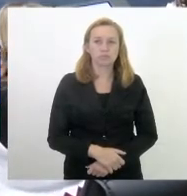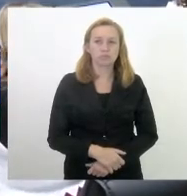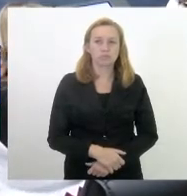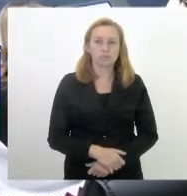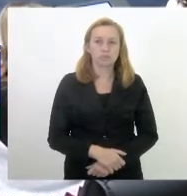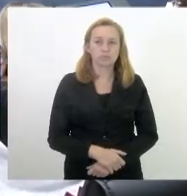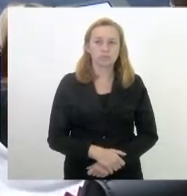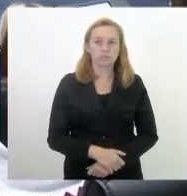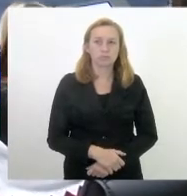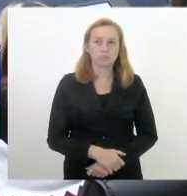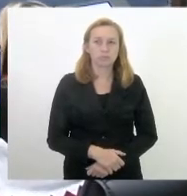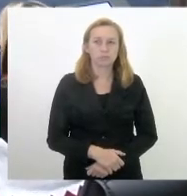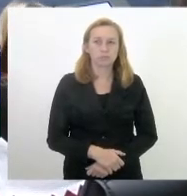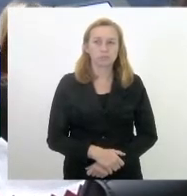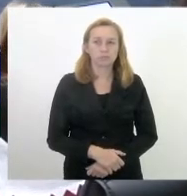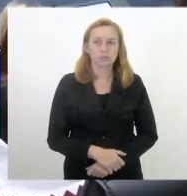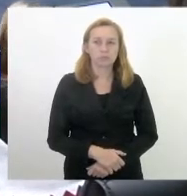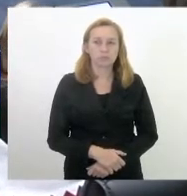Alô, alô.